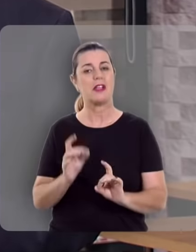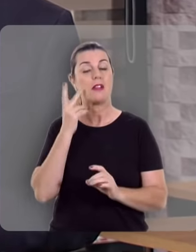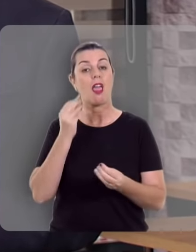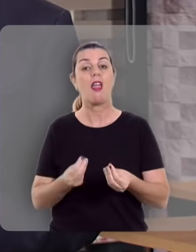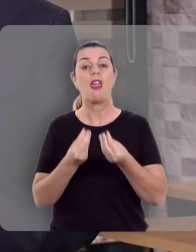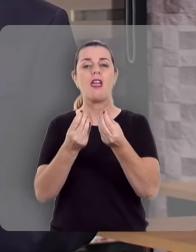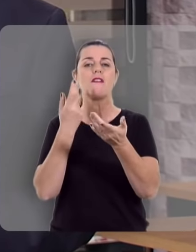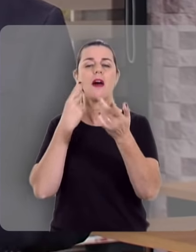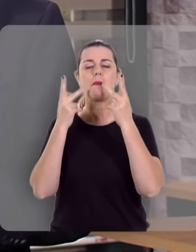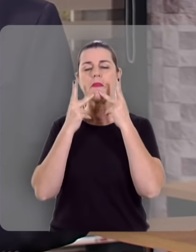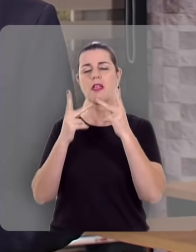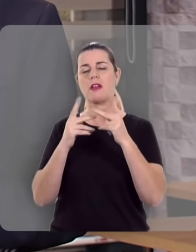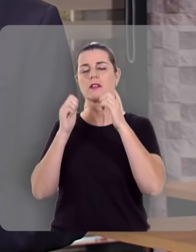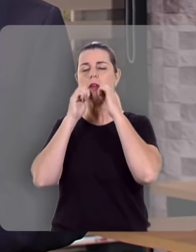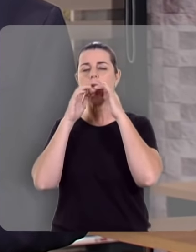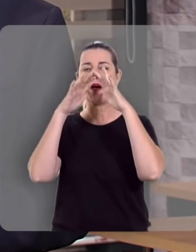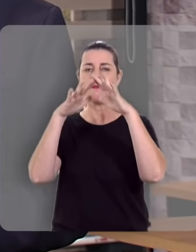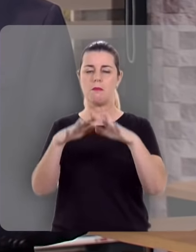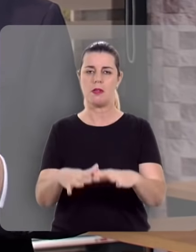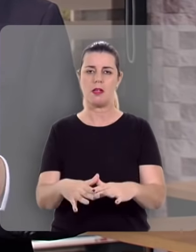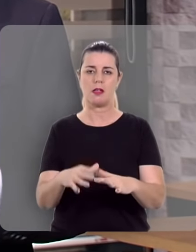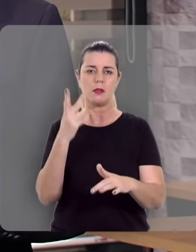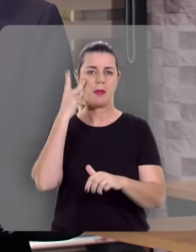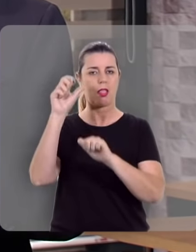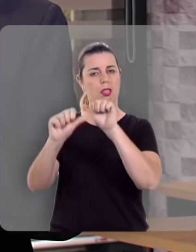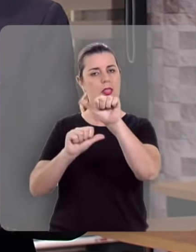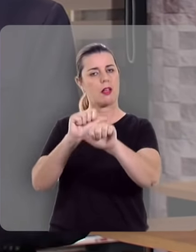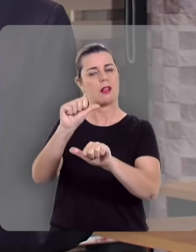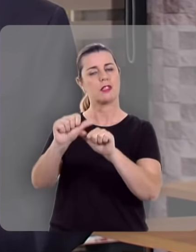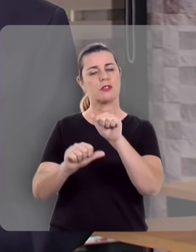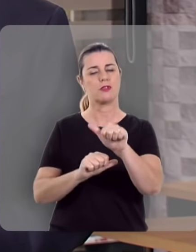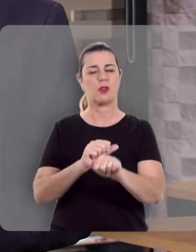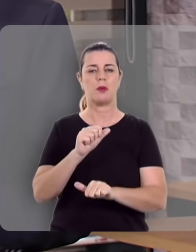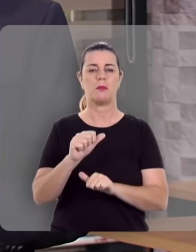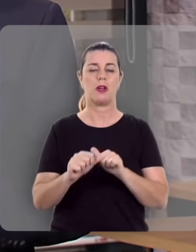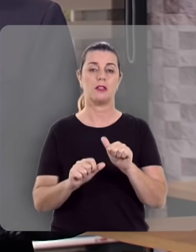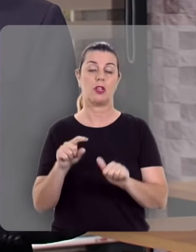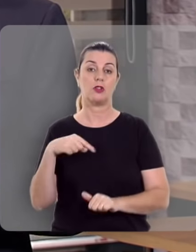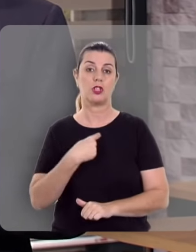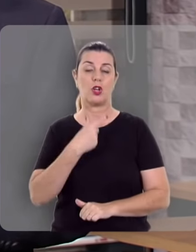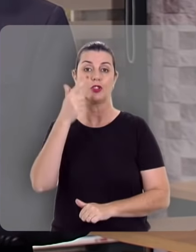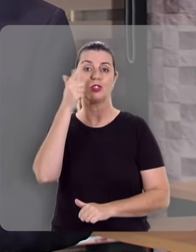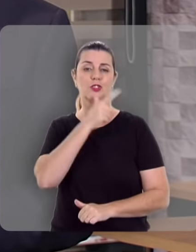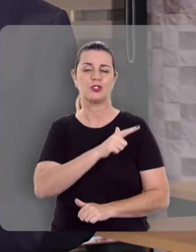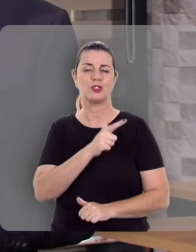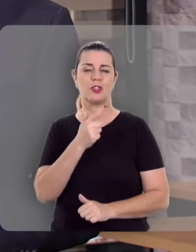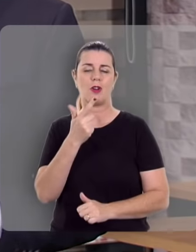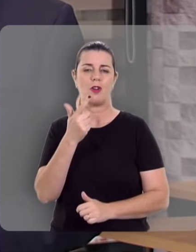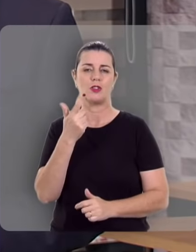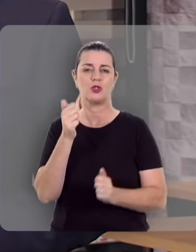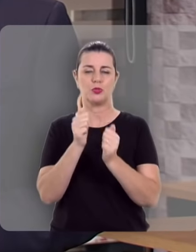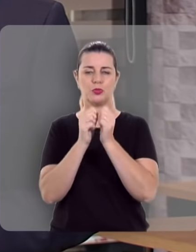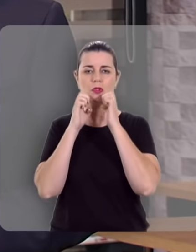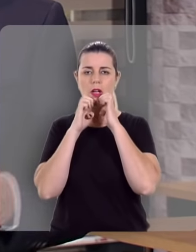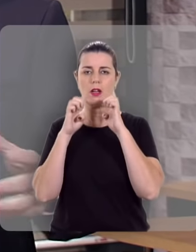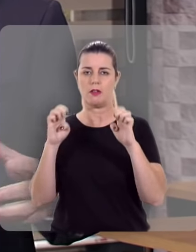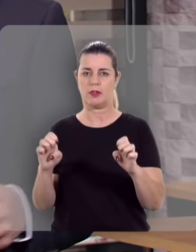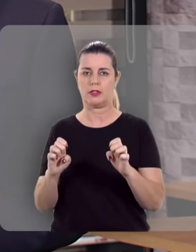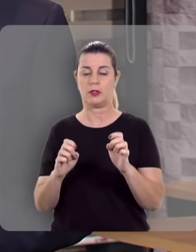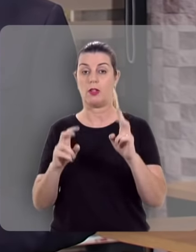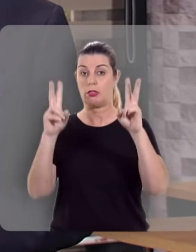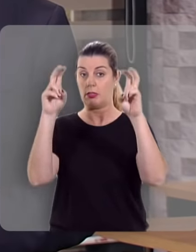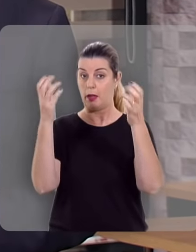você essa mensagem abençoadora para a transformação que nós só encontramos no Evangelho.